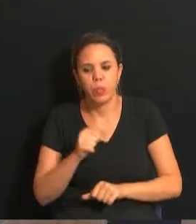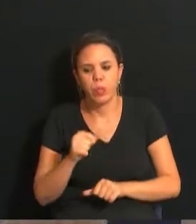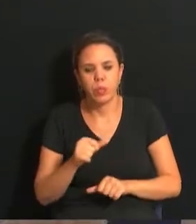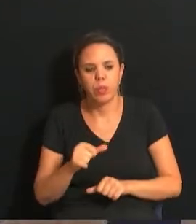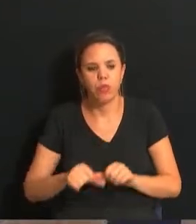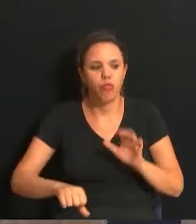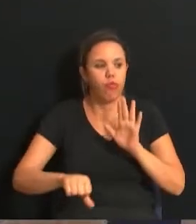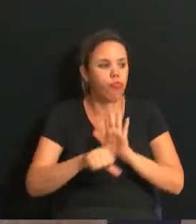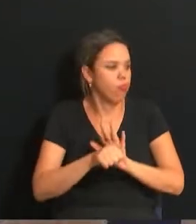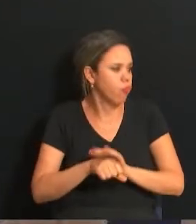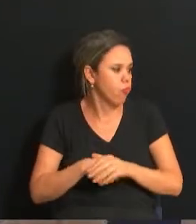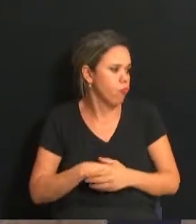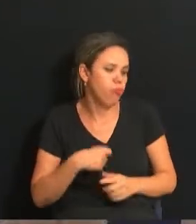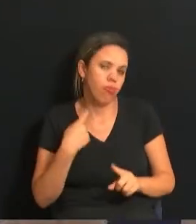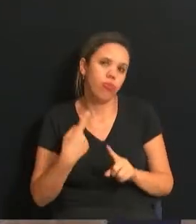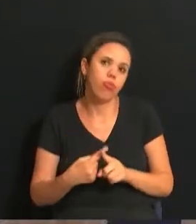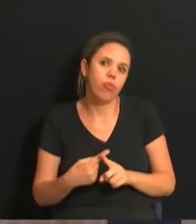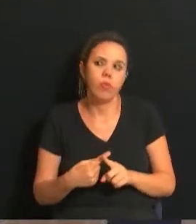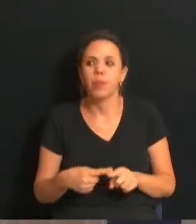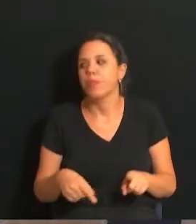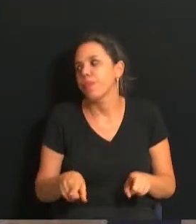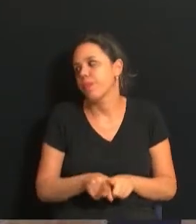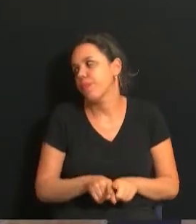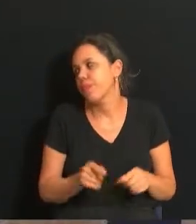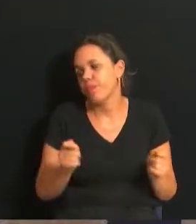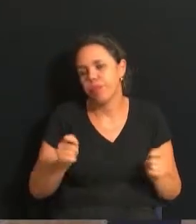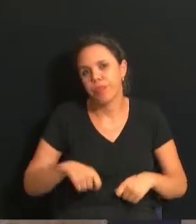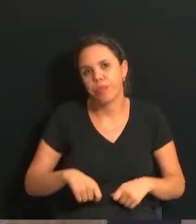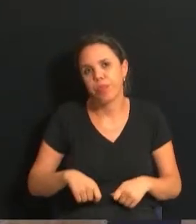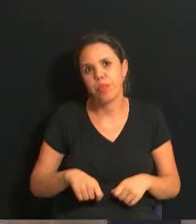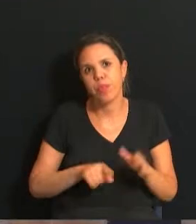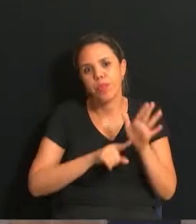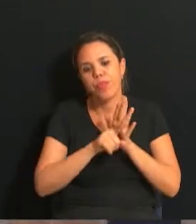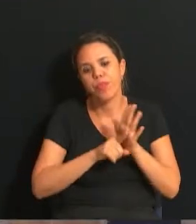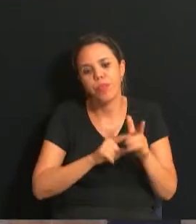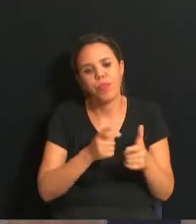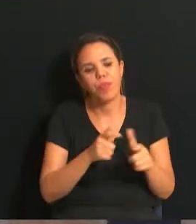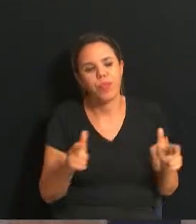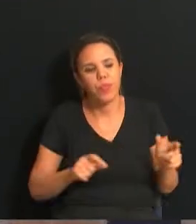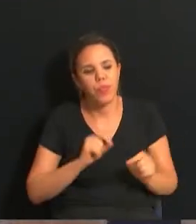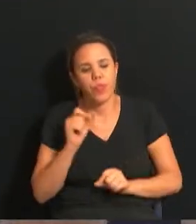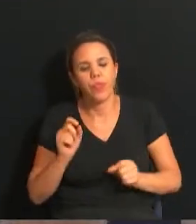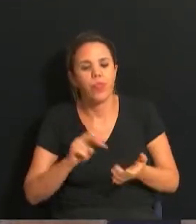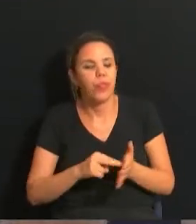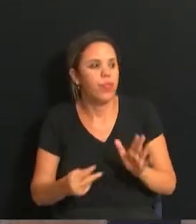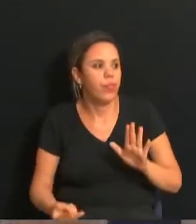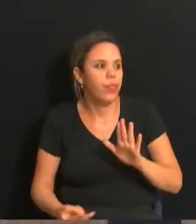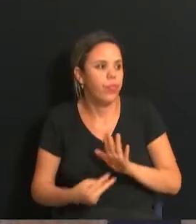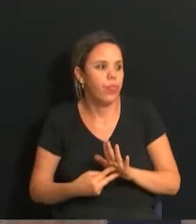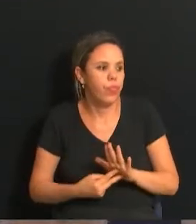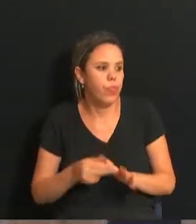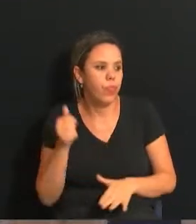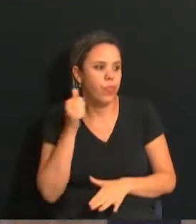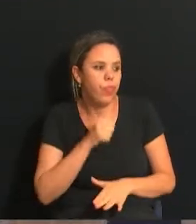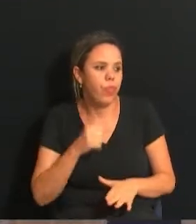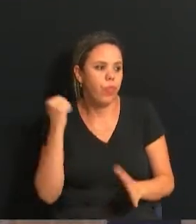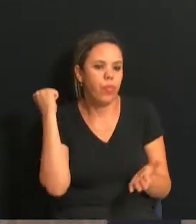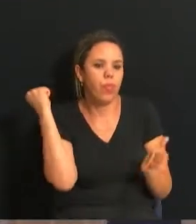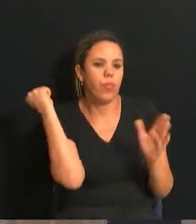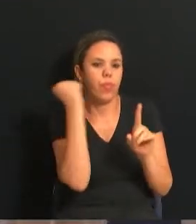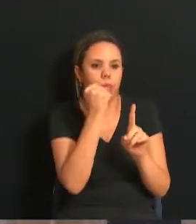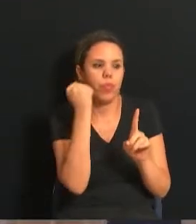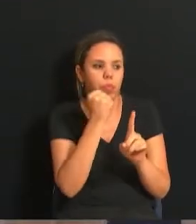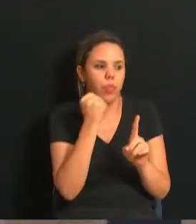hediondo, e para além disso também possibilitar estatísticas. O que significa que a mulher foi assassinada pela